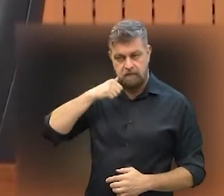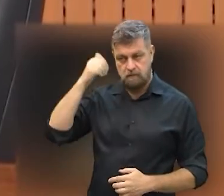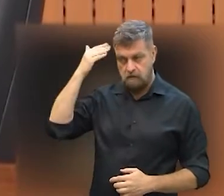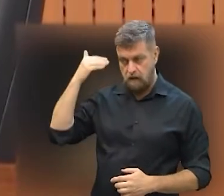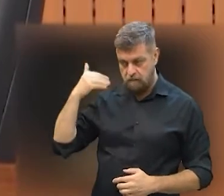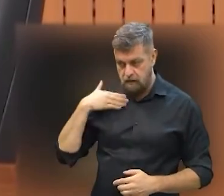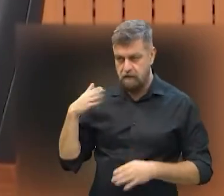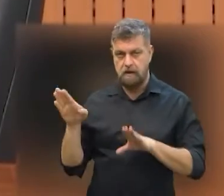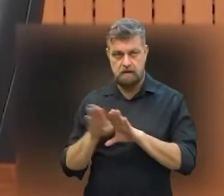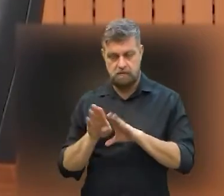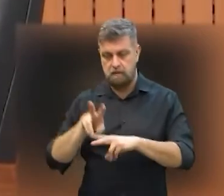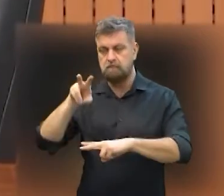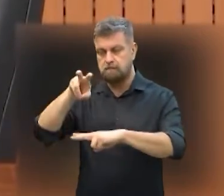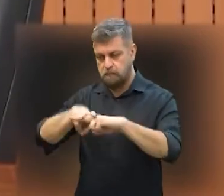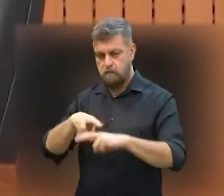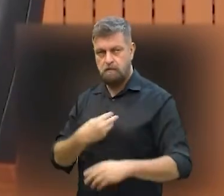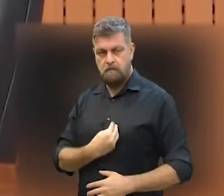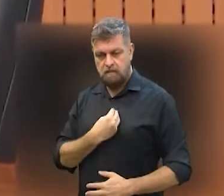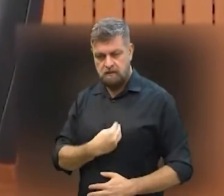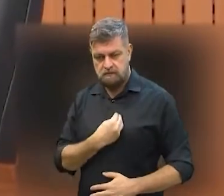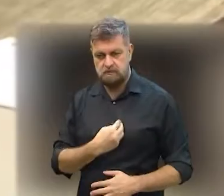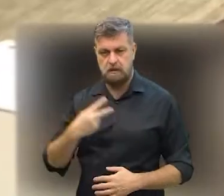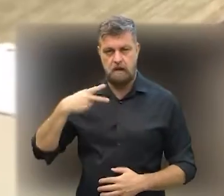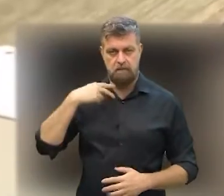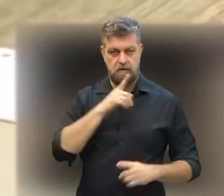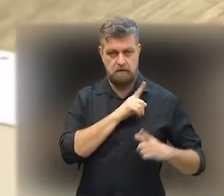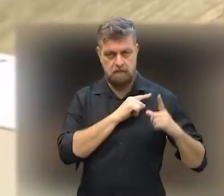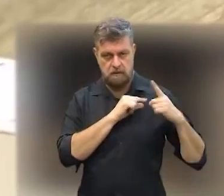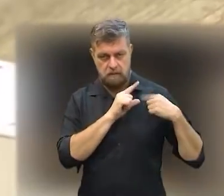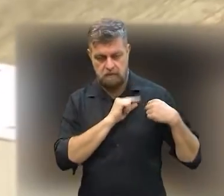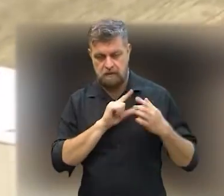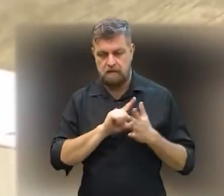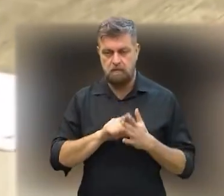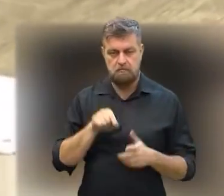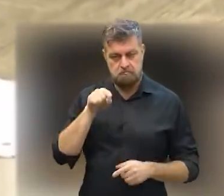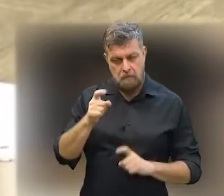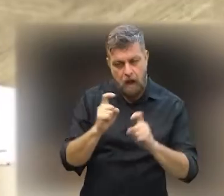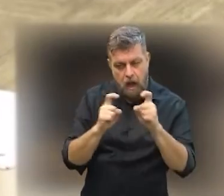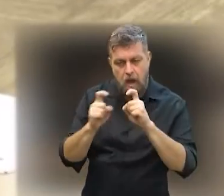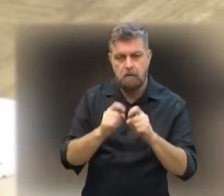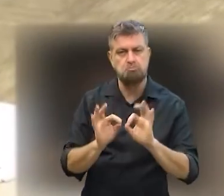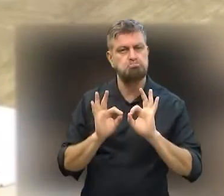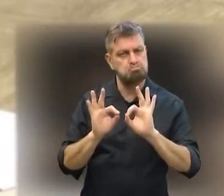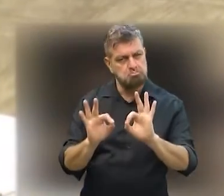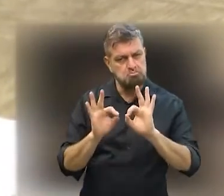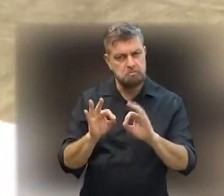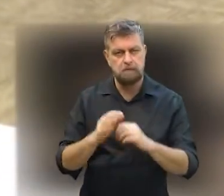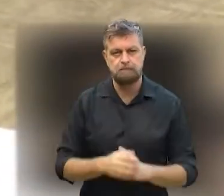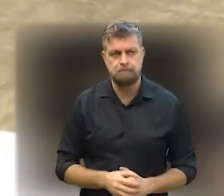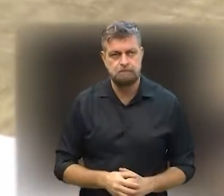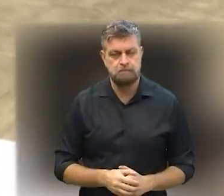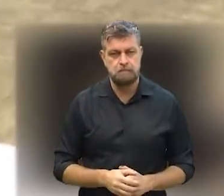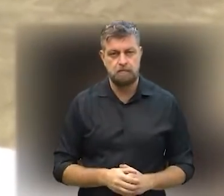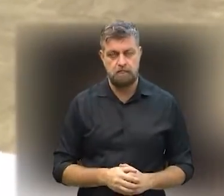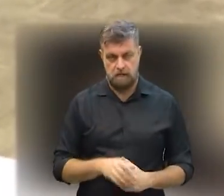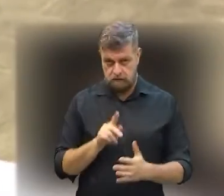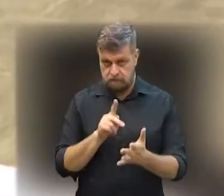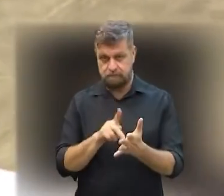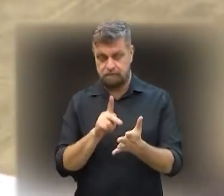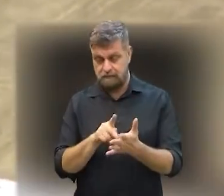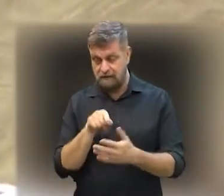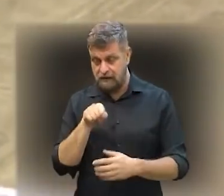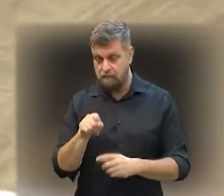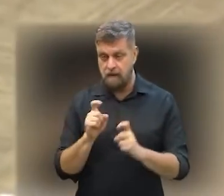que é integrante da comissão, também esteve presente. O vereador Major Jaime considerou a reunião bastante proveitosa. Verdade,